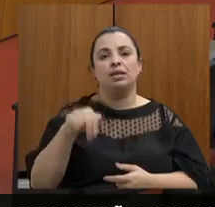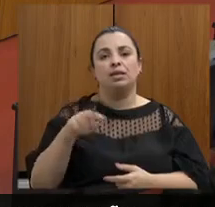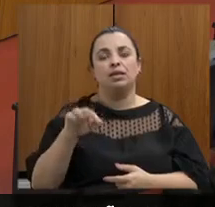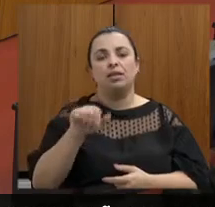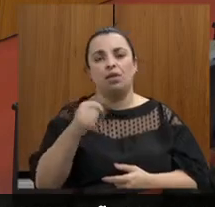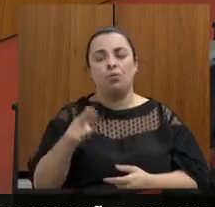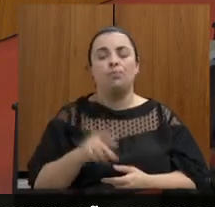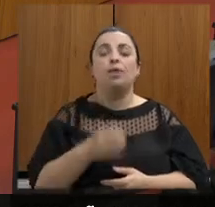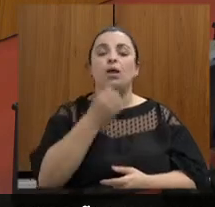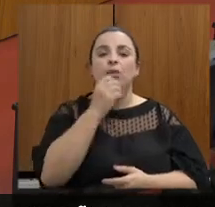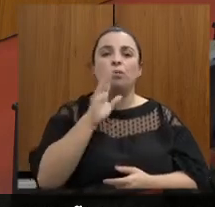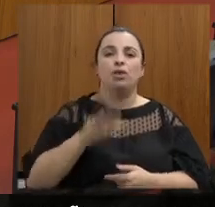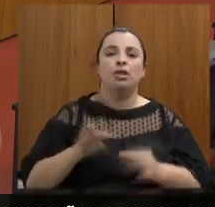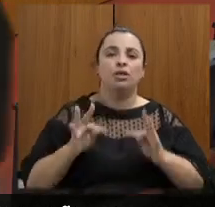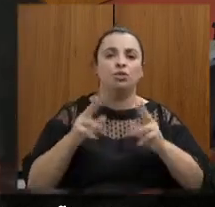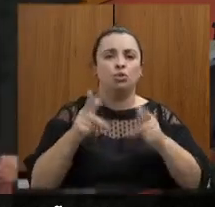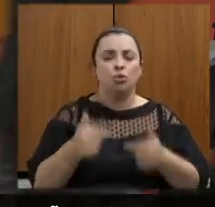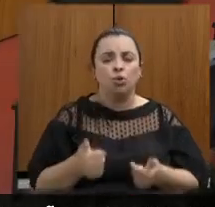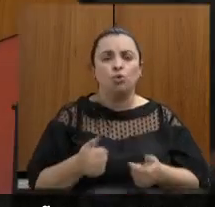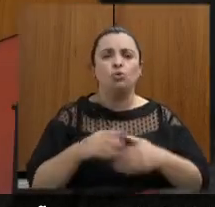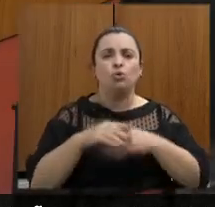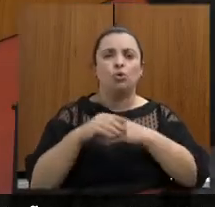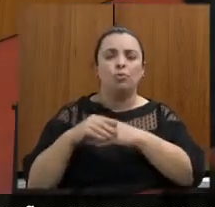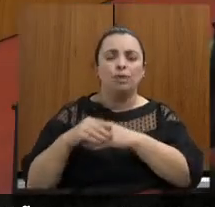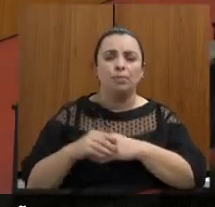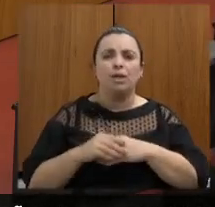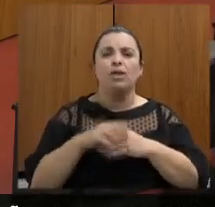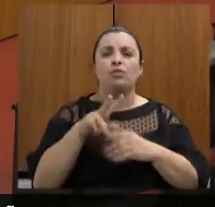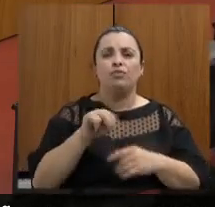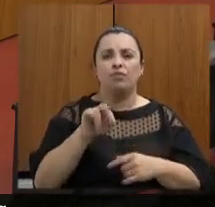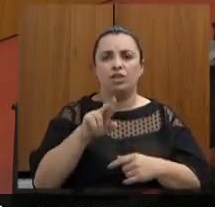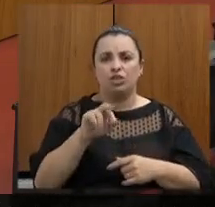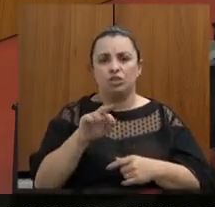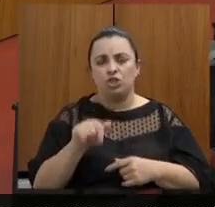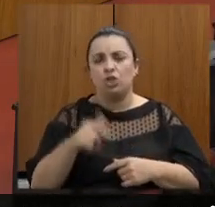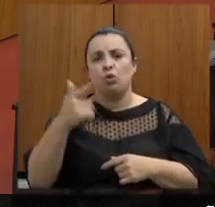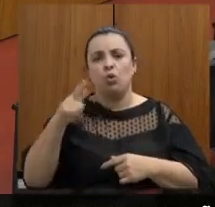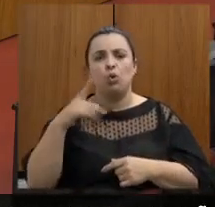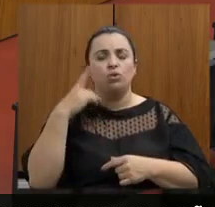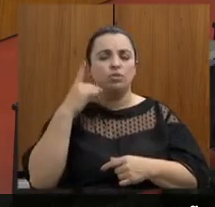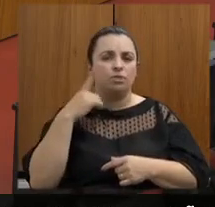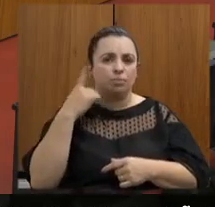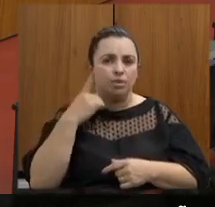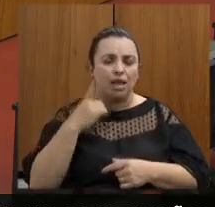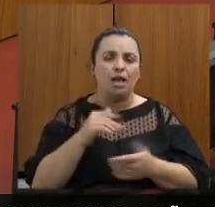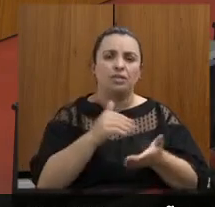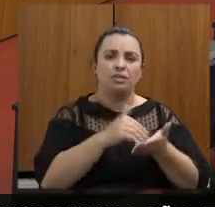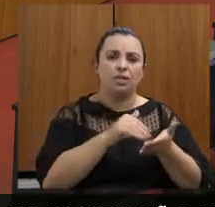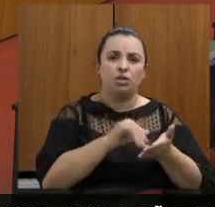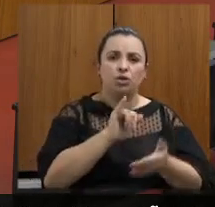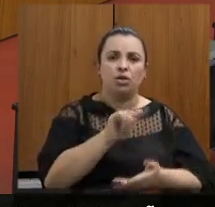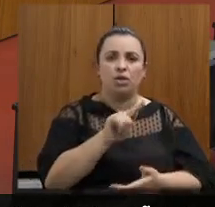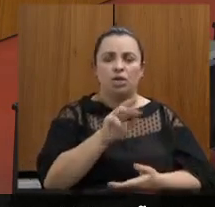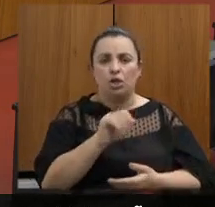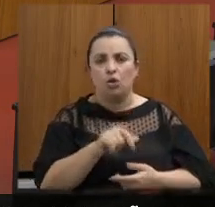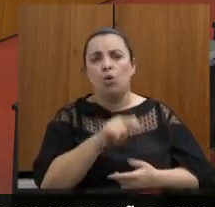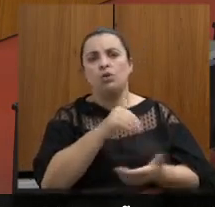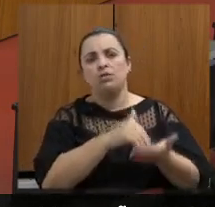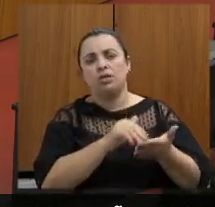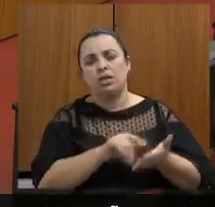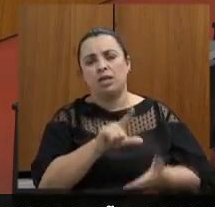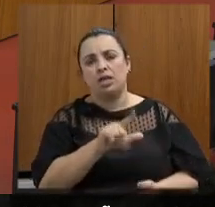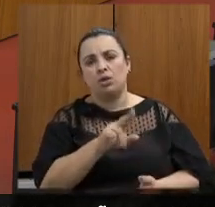Virgílio Guimarães comprimentos demais deputados e deputados secretários e correto ou se agradará Luiza